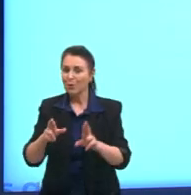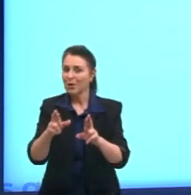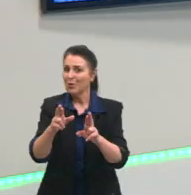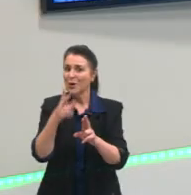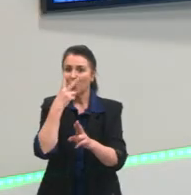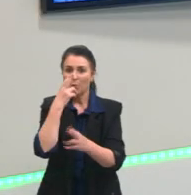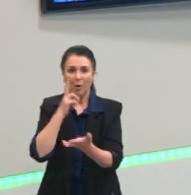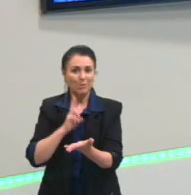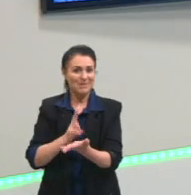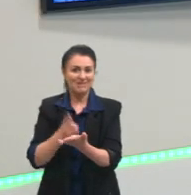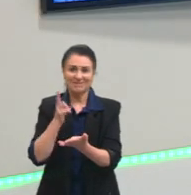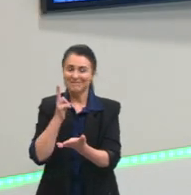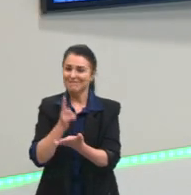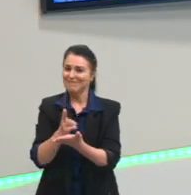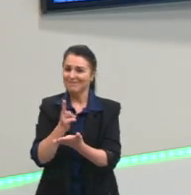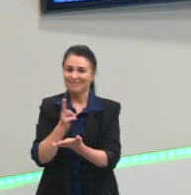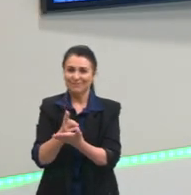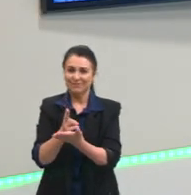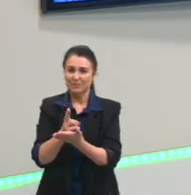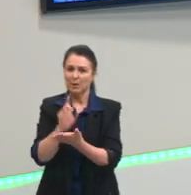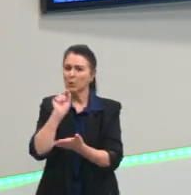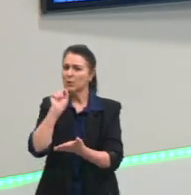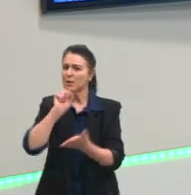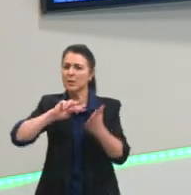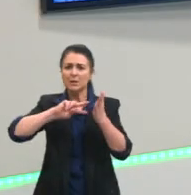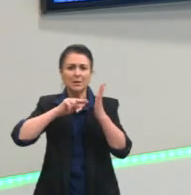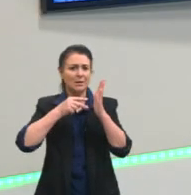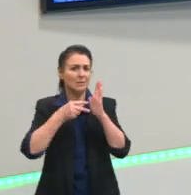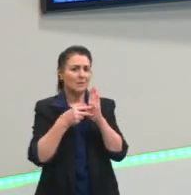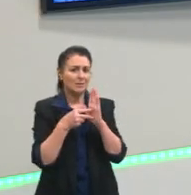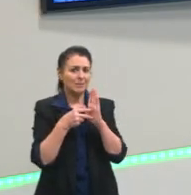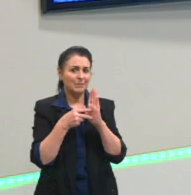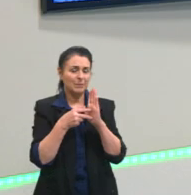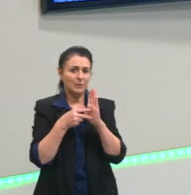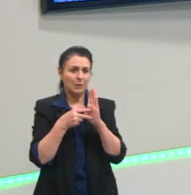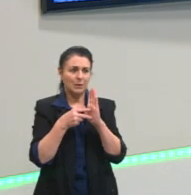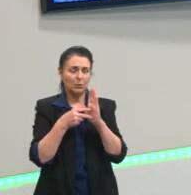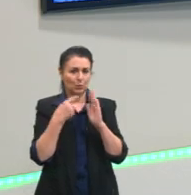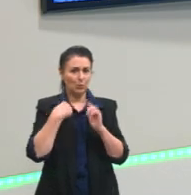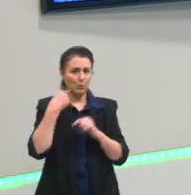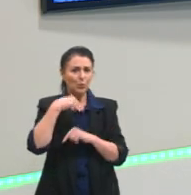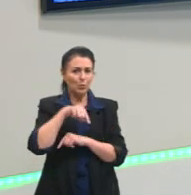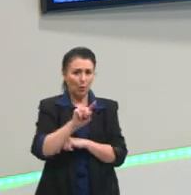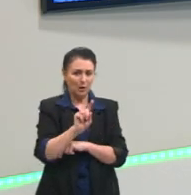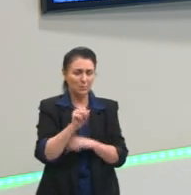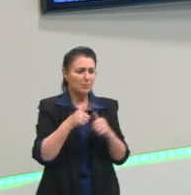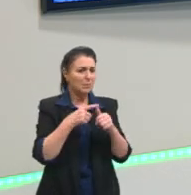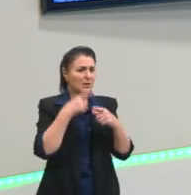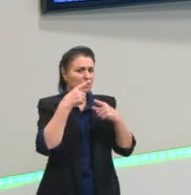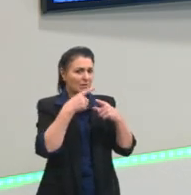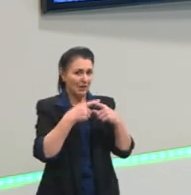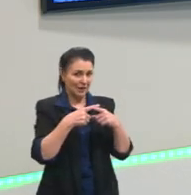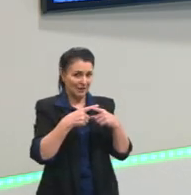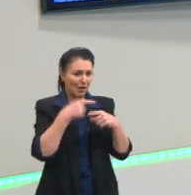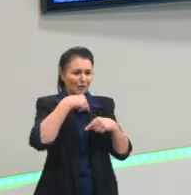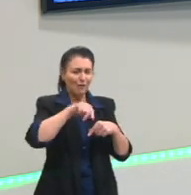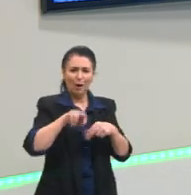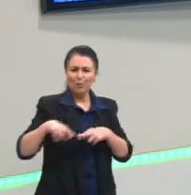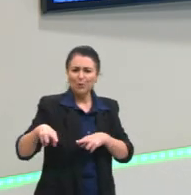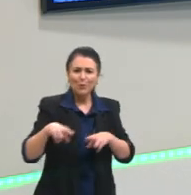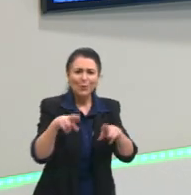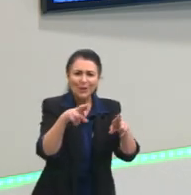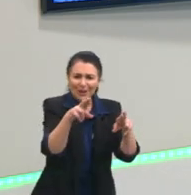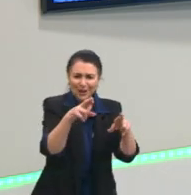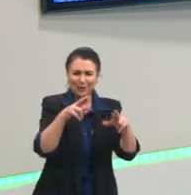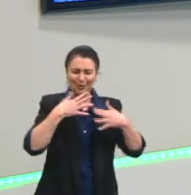do do Heráclito o que que significa o quanto Nós entramos pela primeira vez no rio Nós não